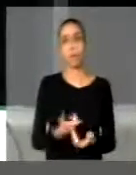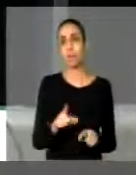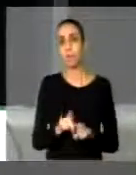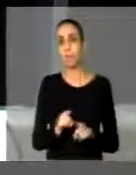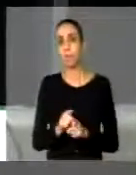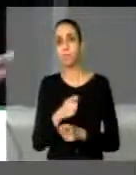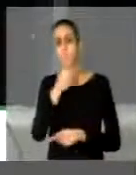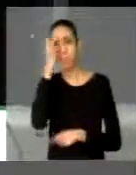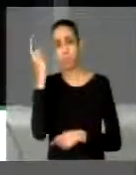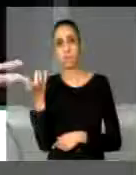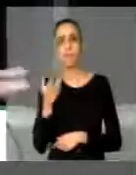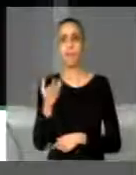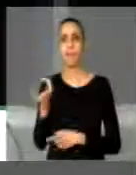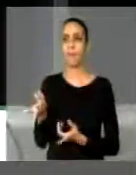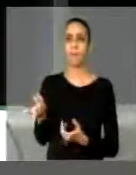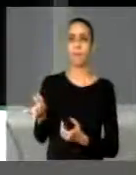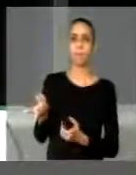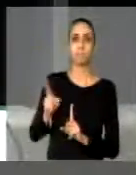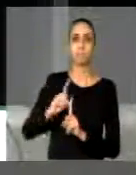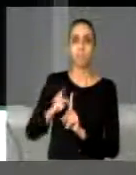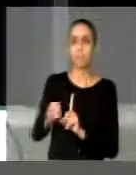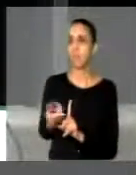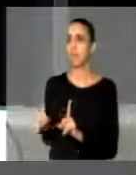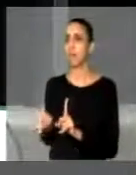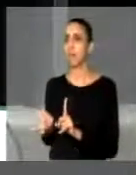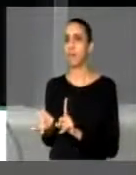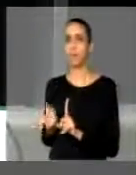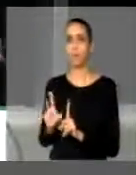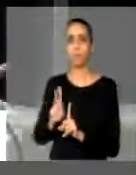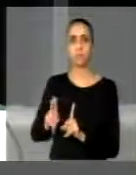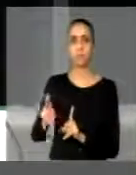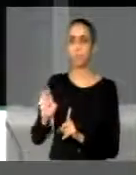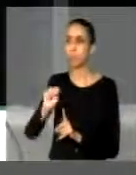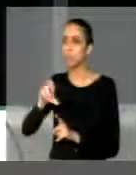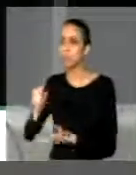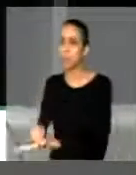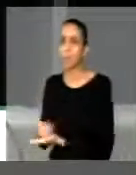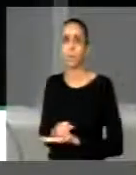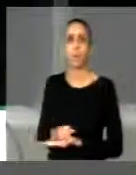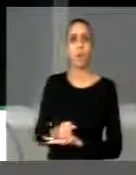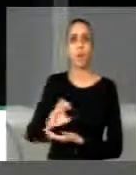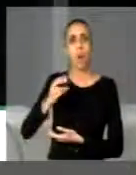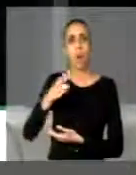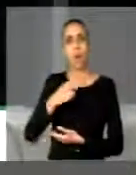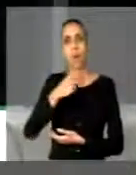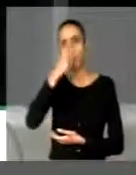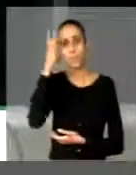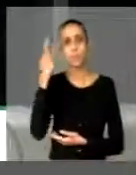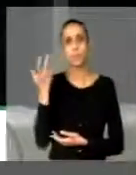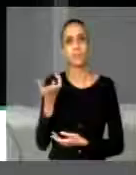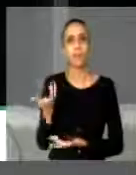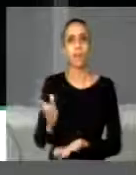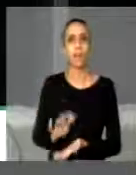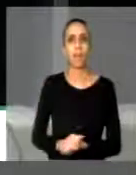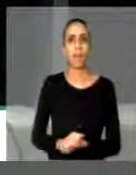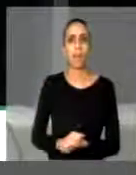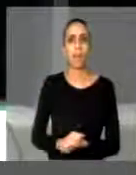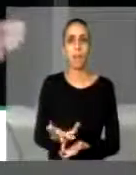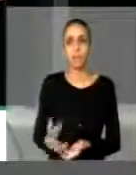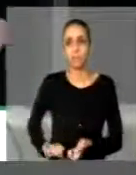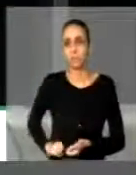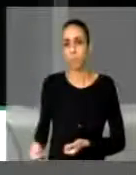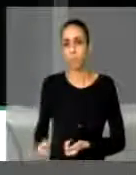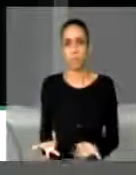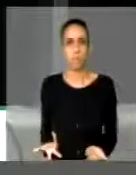reprodução e com a ajuda do SUS, compreendendo aqueles que querem interromper por circunstâncias sociais e